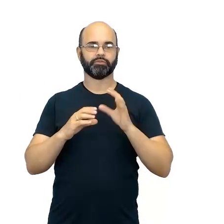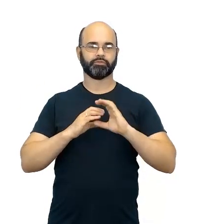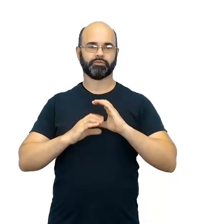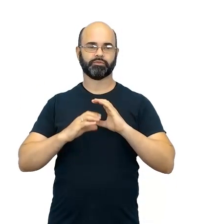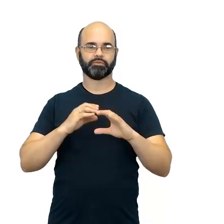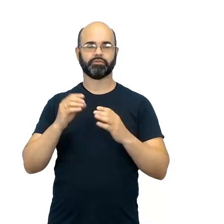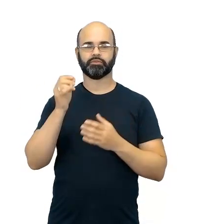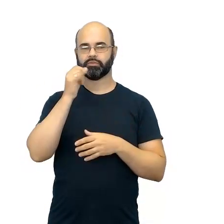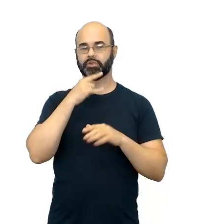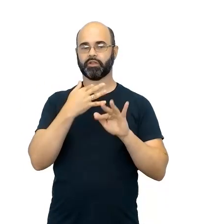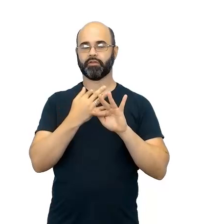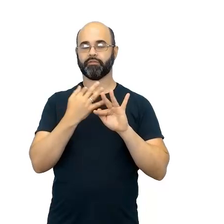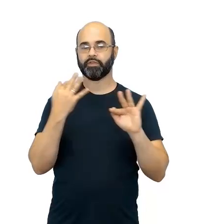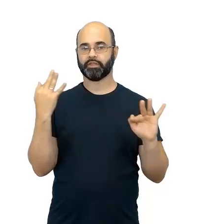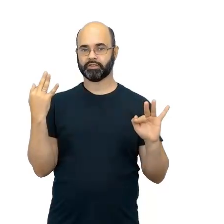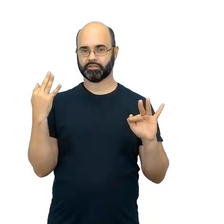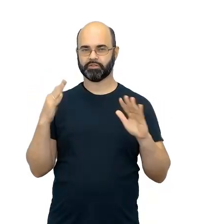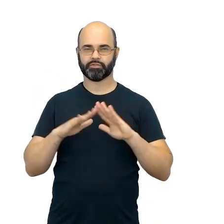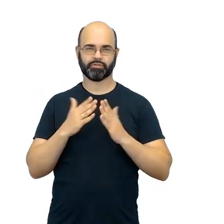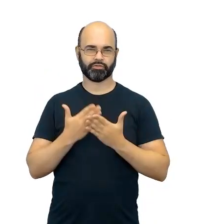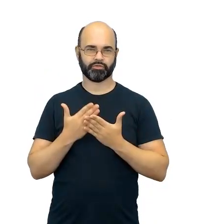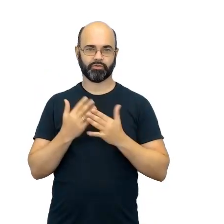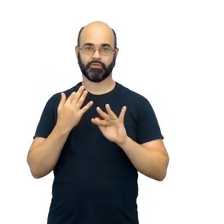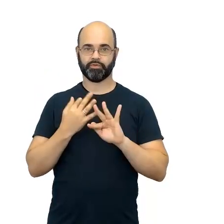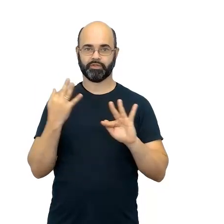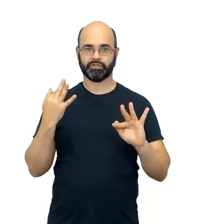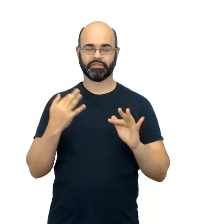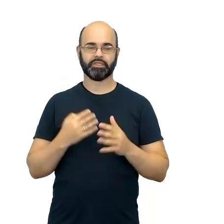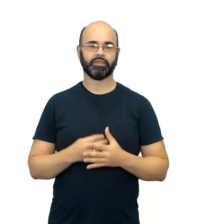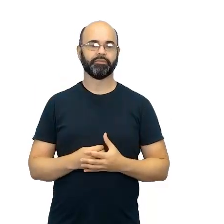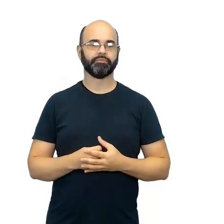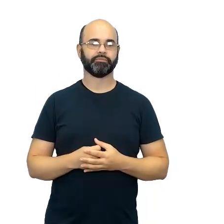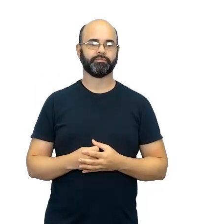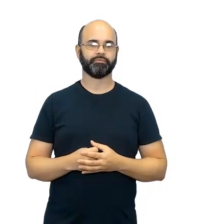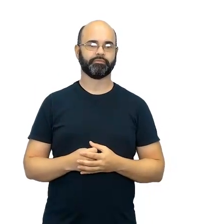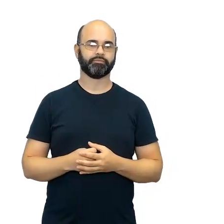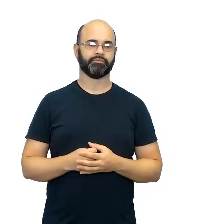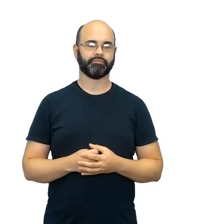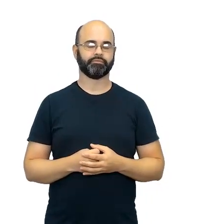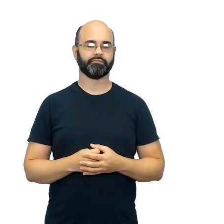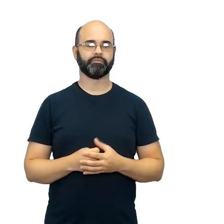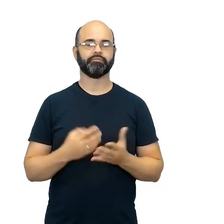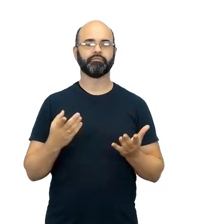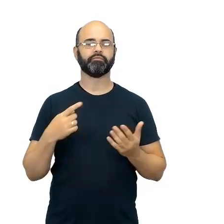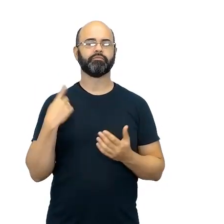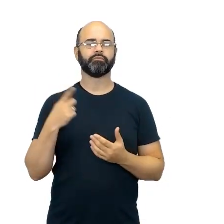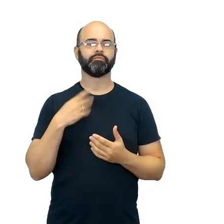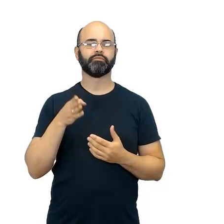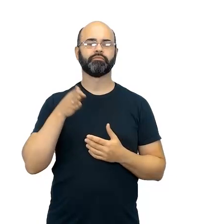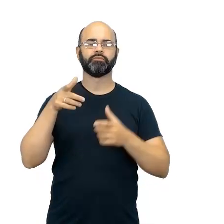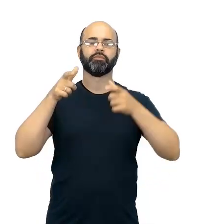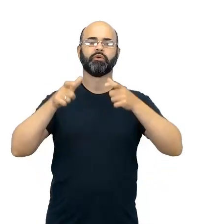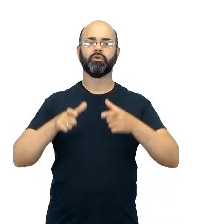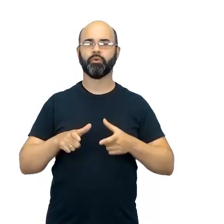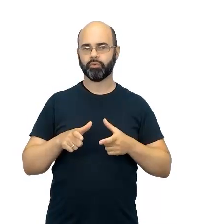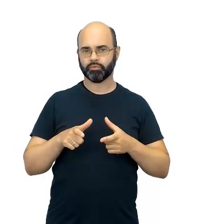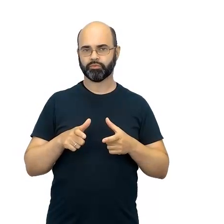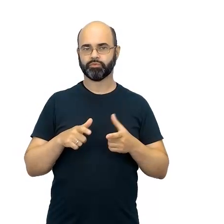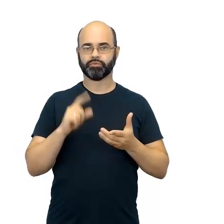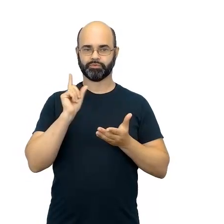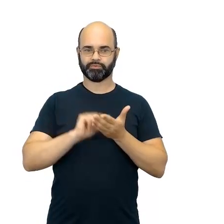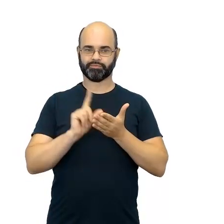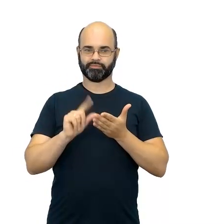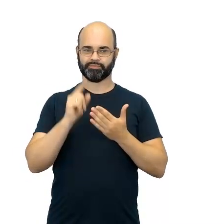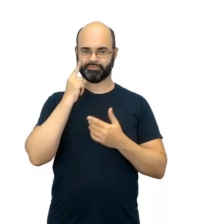na Escola, também na Sociedade Brasileira de Física, onde propomos visualizarem, né, os artigos, ó,